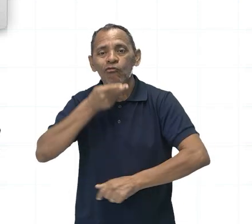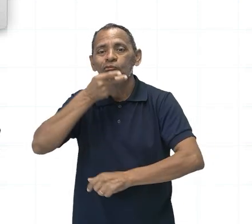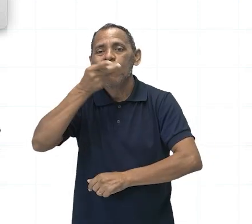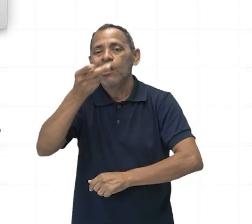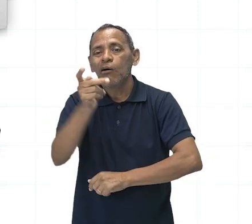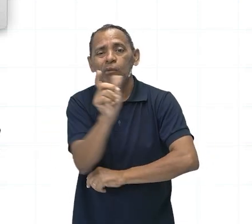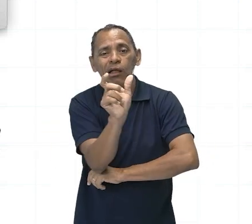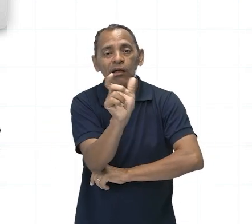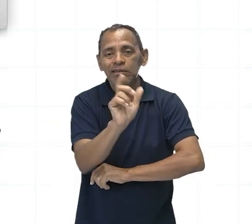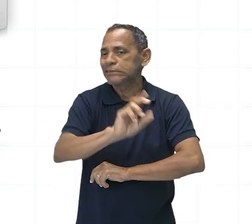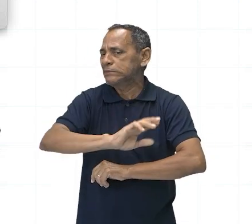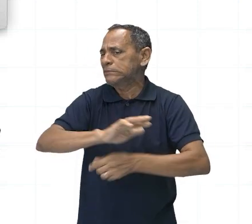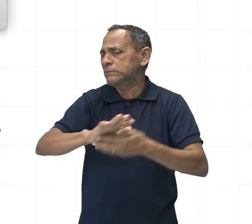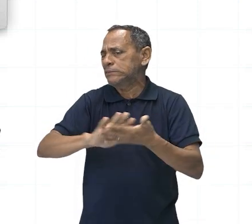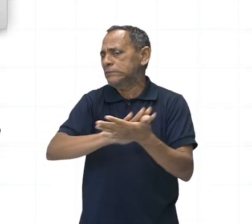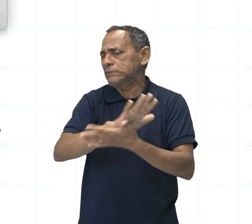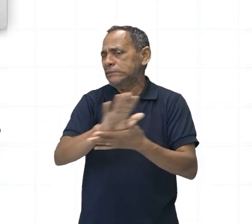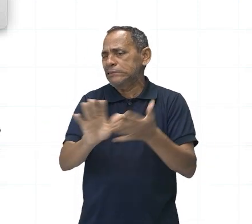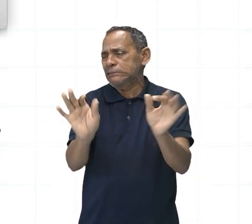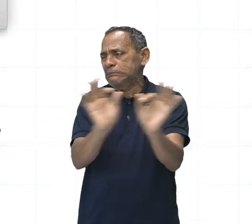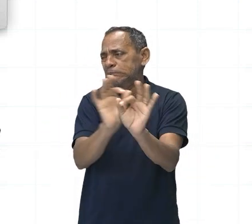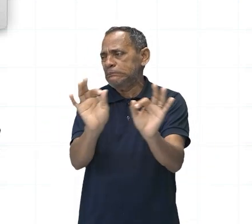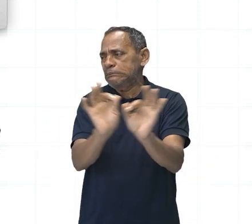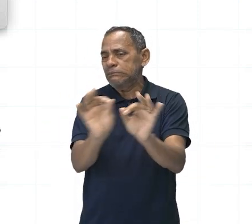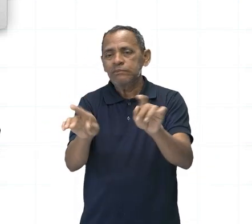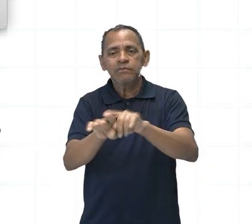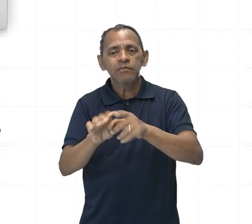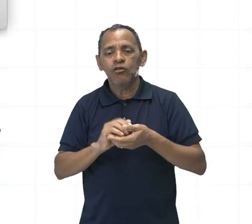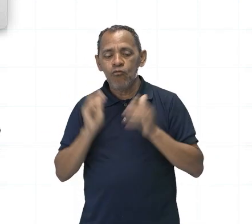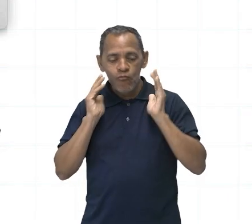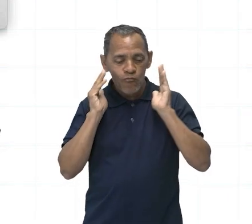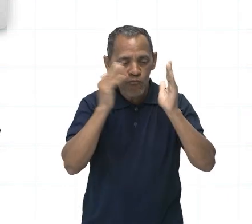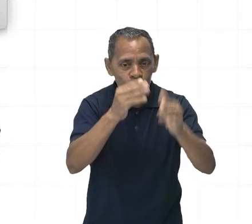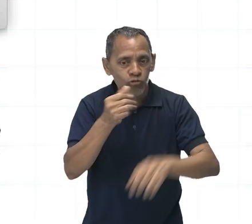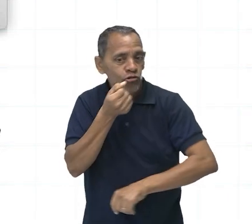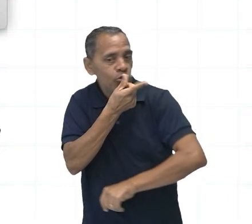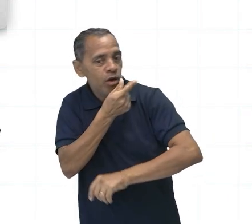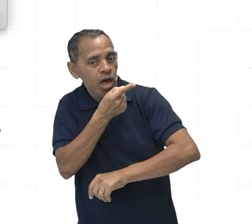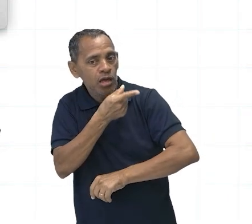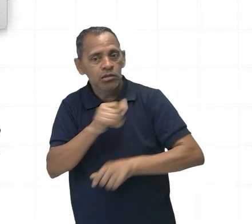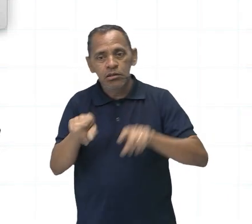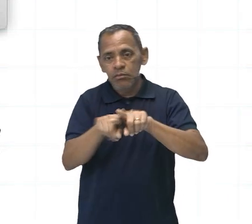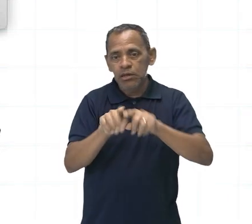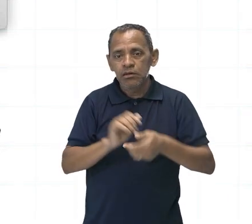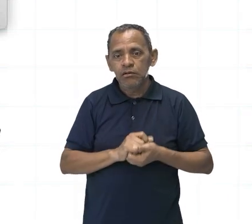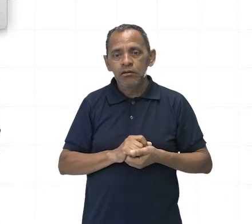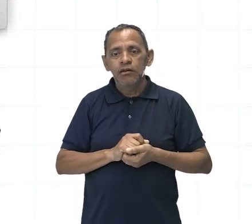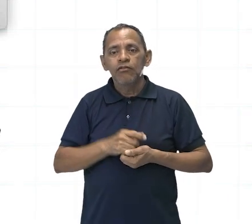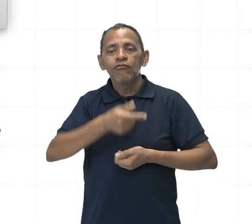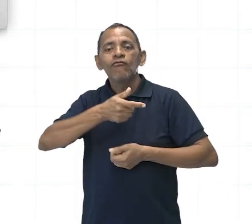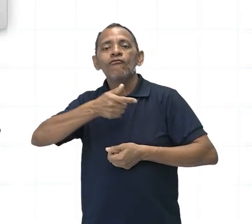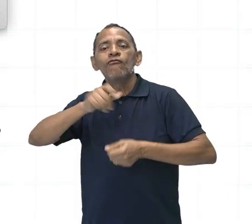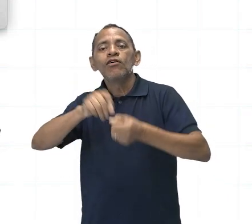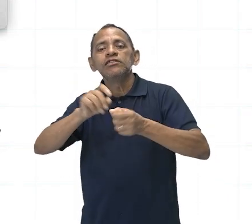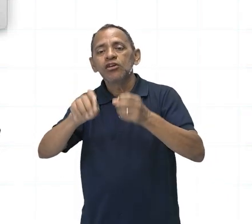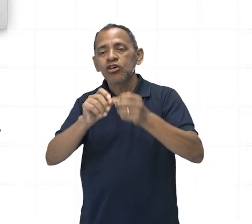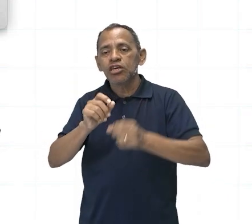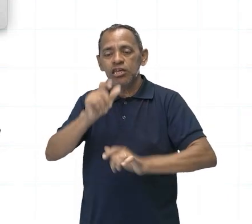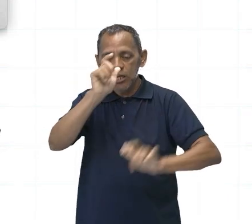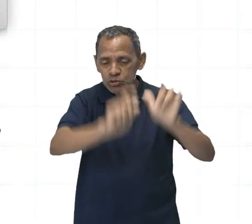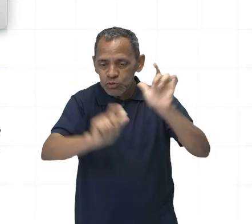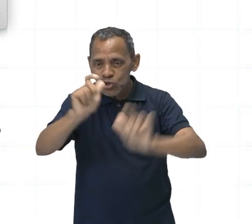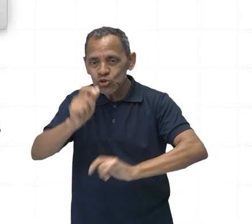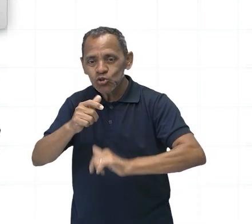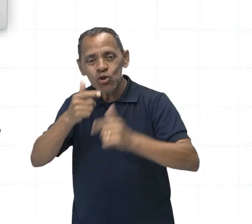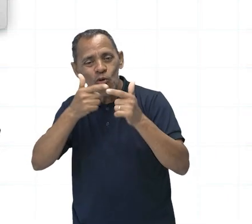em cartaz. Ele não falava uma palavra, e todo o filme dele era voltado para a comédia. Então, ele fazia com que